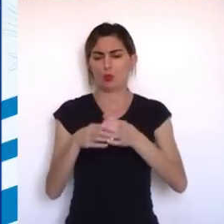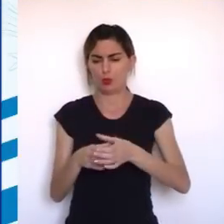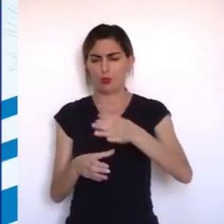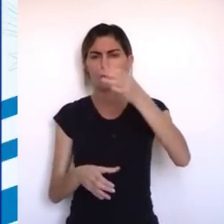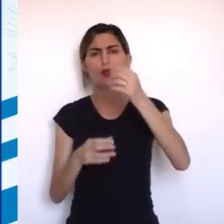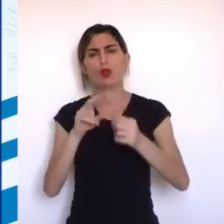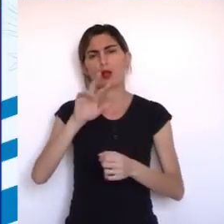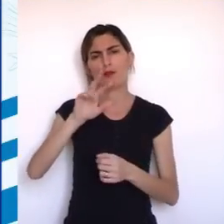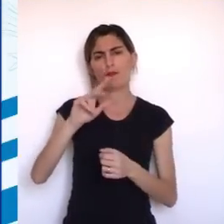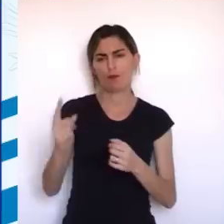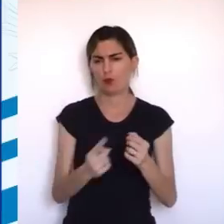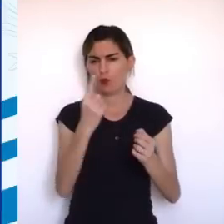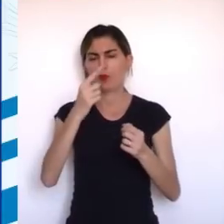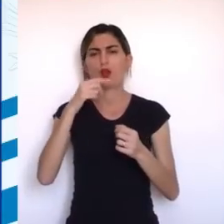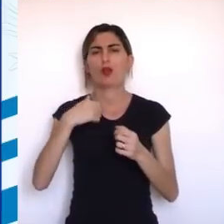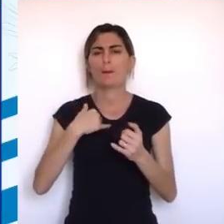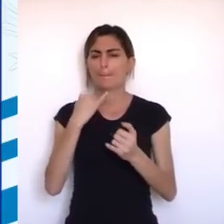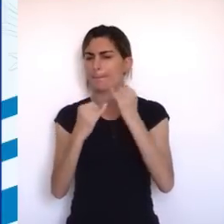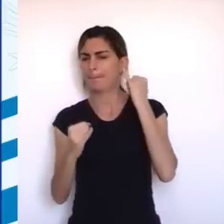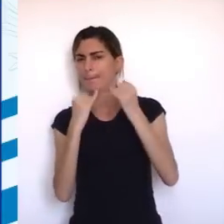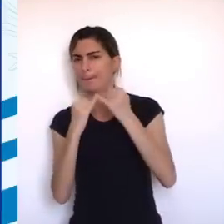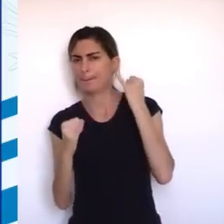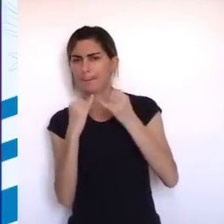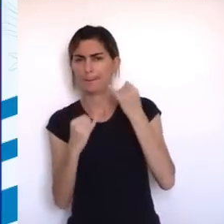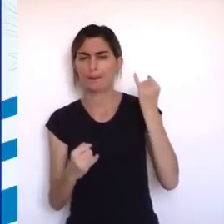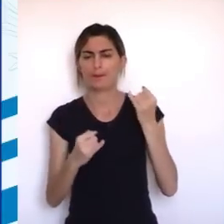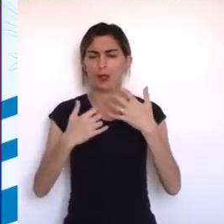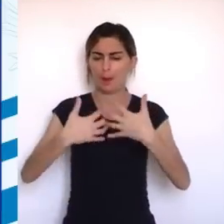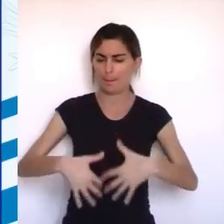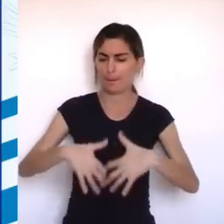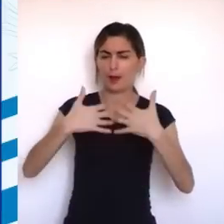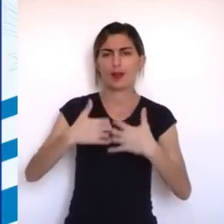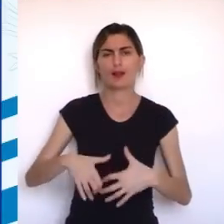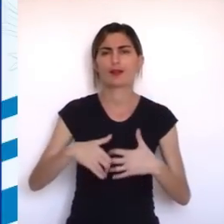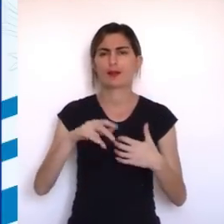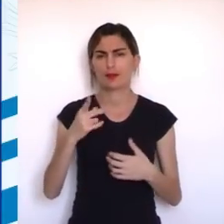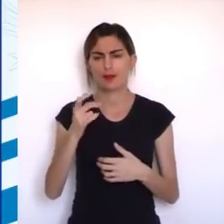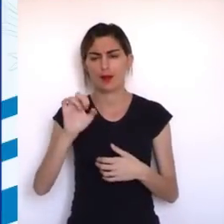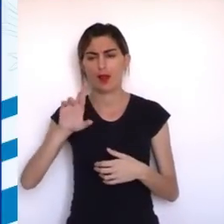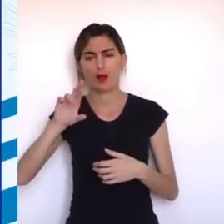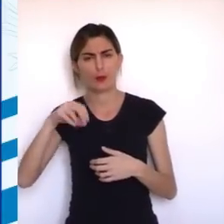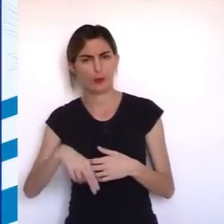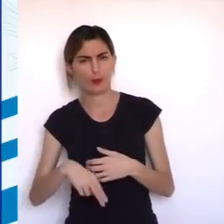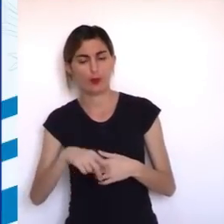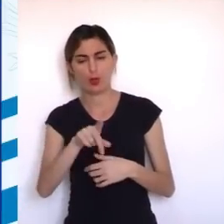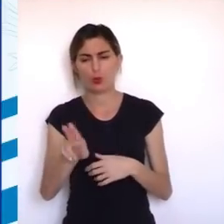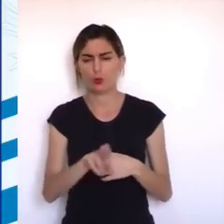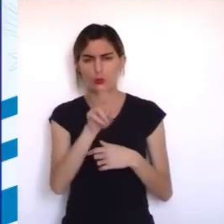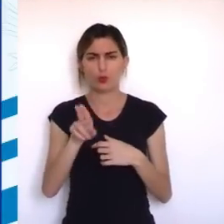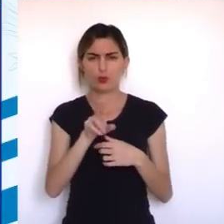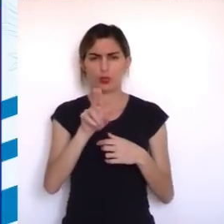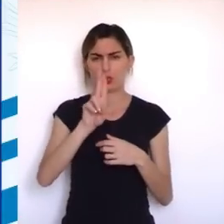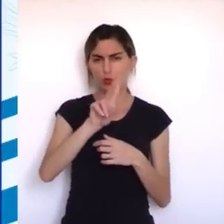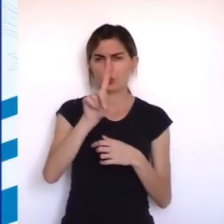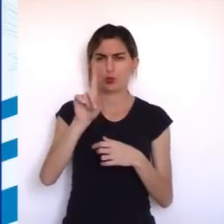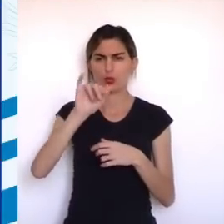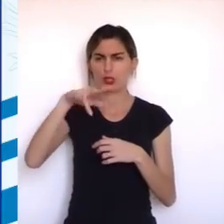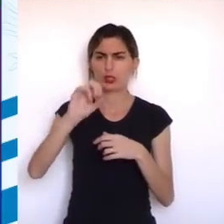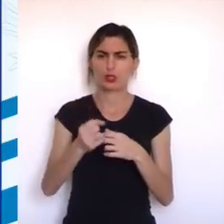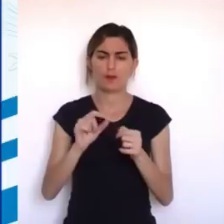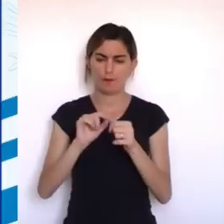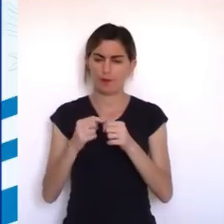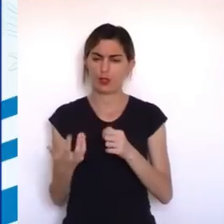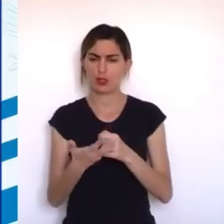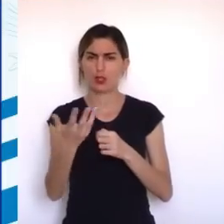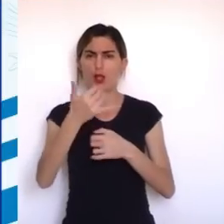A turbina a vapor ela vai funcionar de forma semelhante à máquina de Heron. Né? Ela é usada em